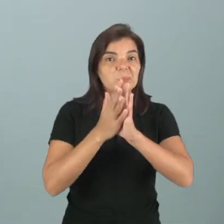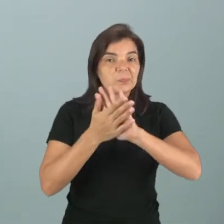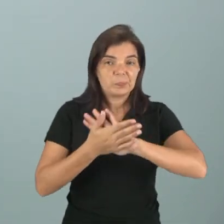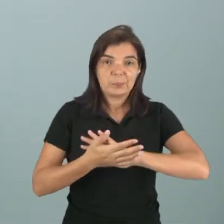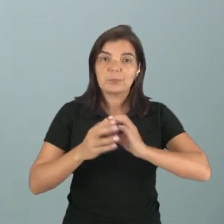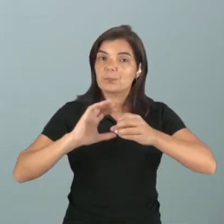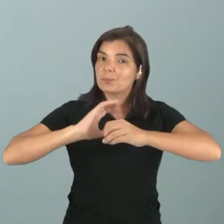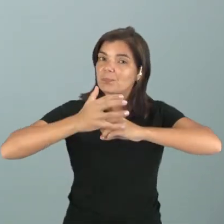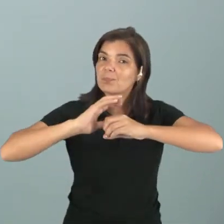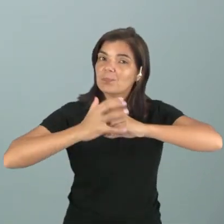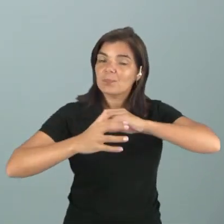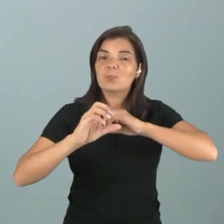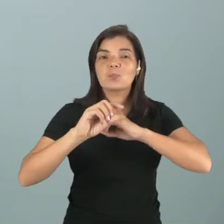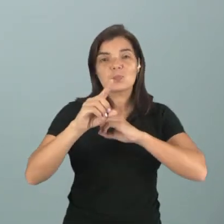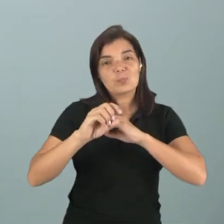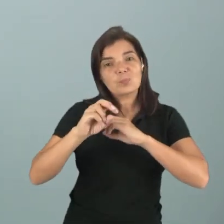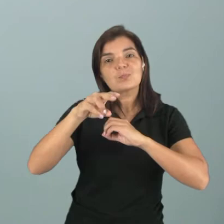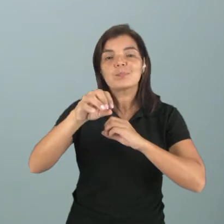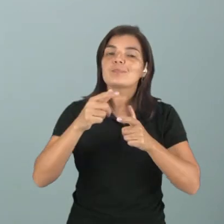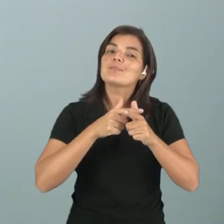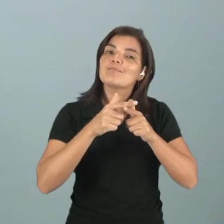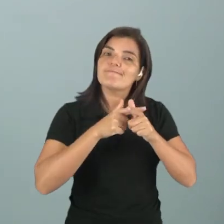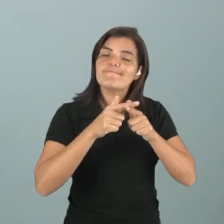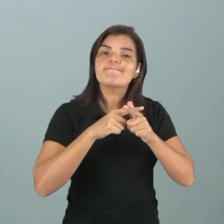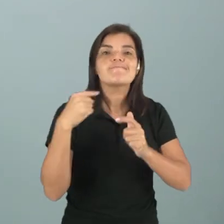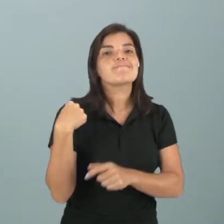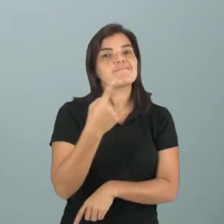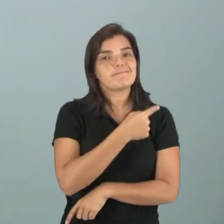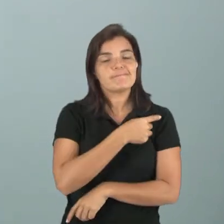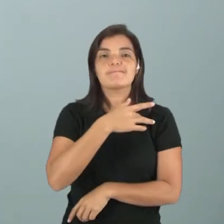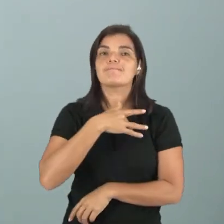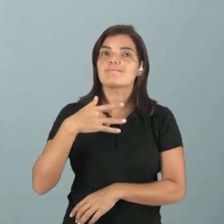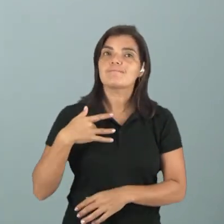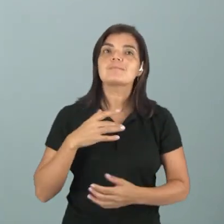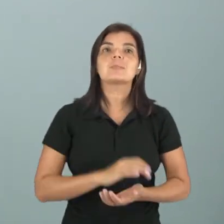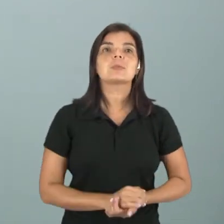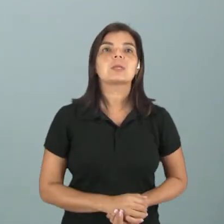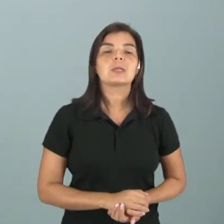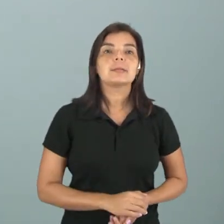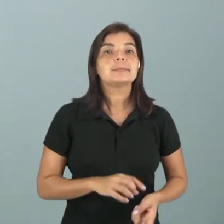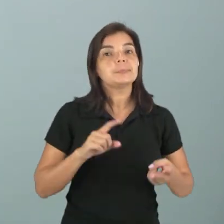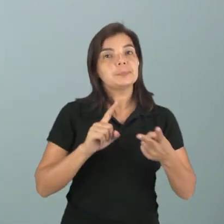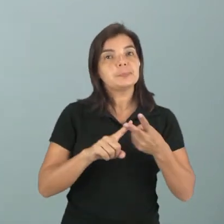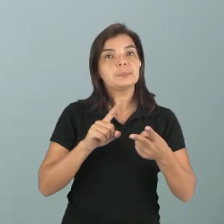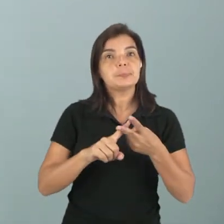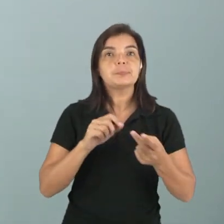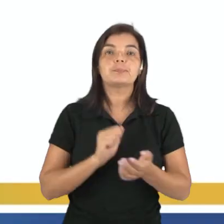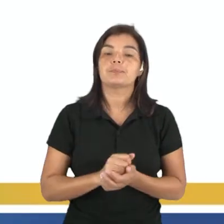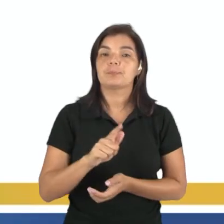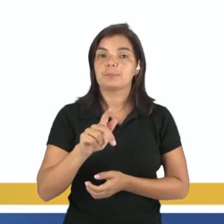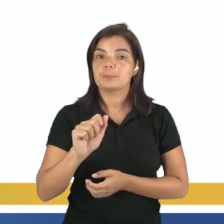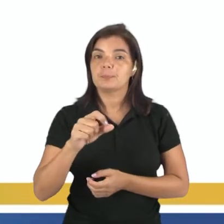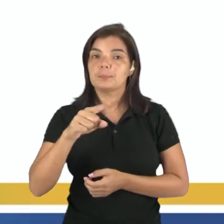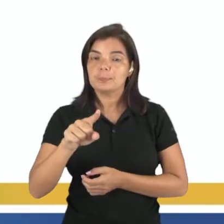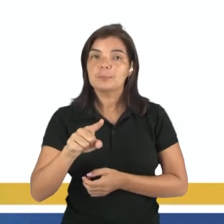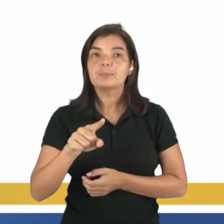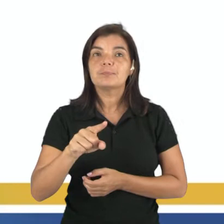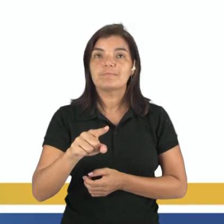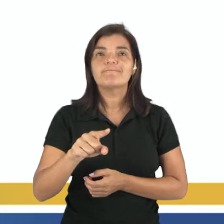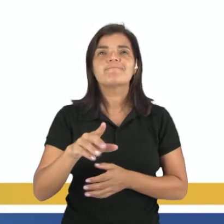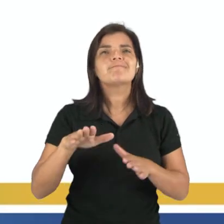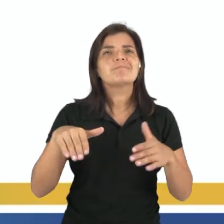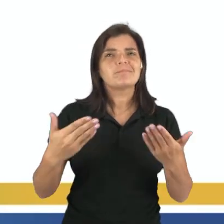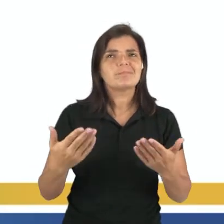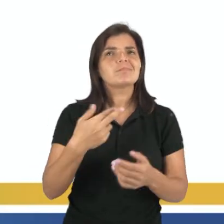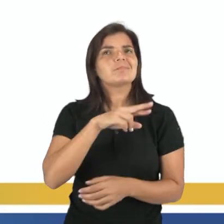camada de ozônio pode trazer uma série de problemas para a nossa saúde. E aí, na segunda questão, a gente tem o seguinte: qual